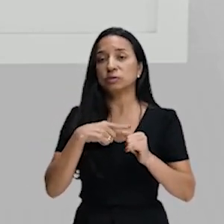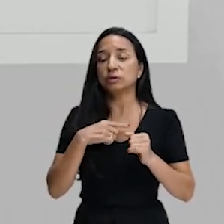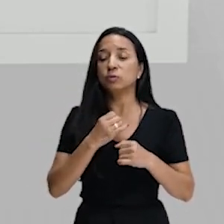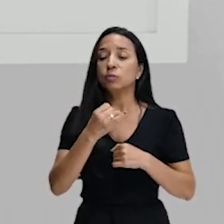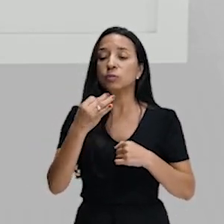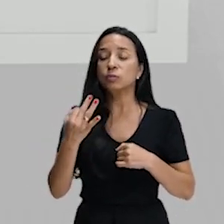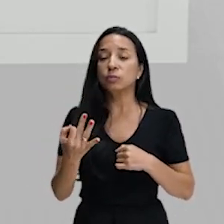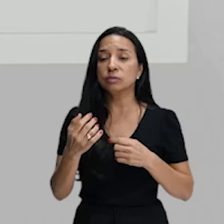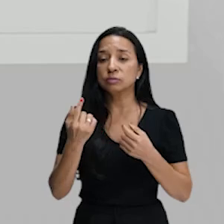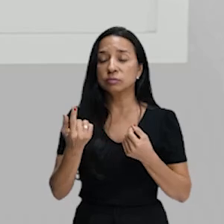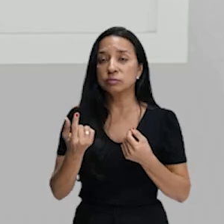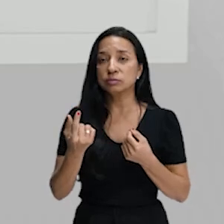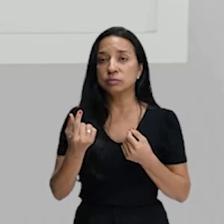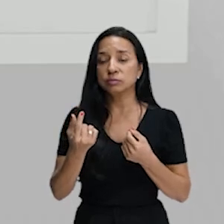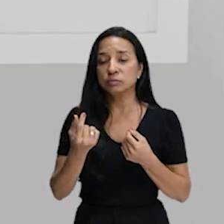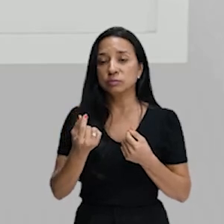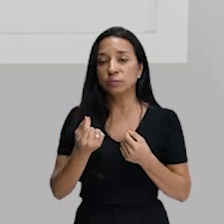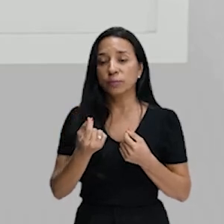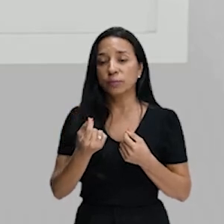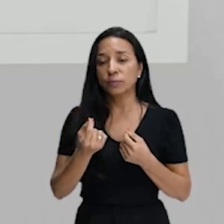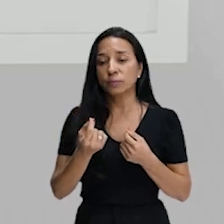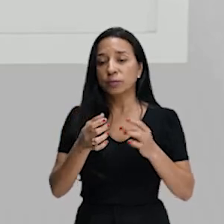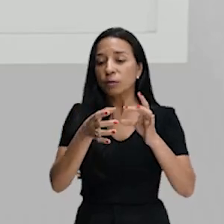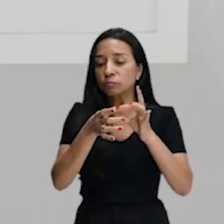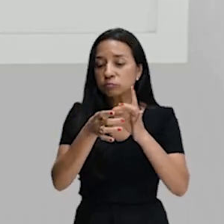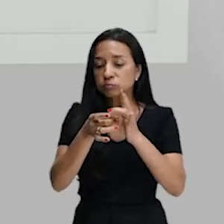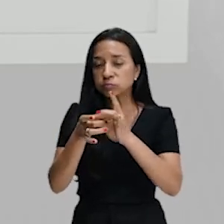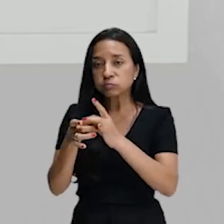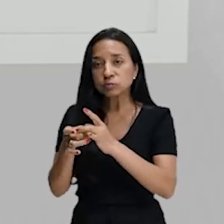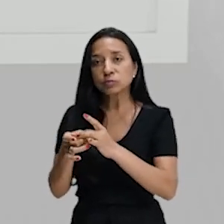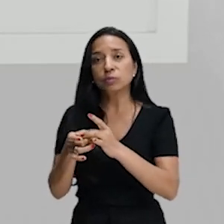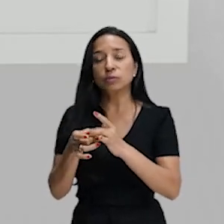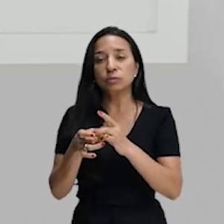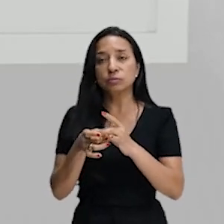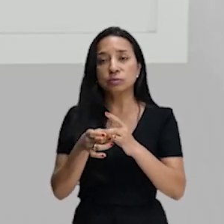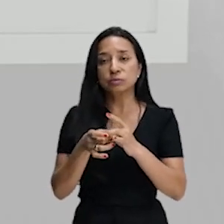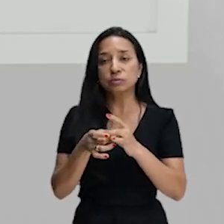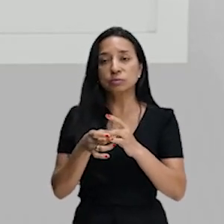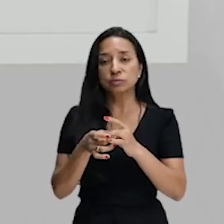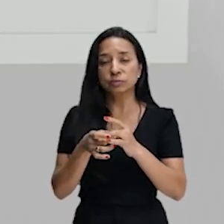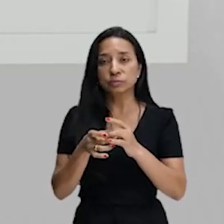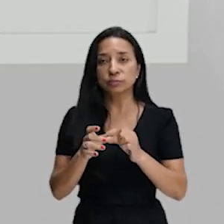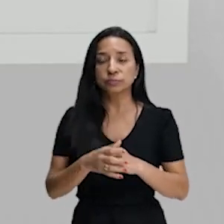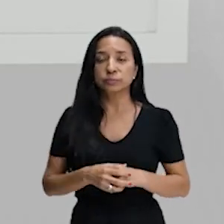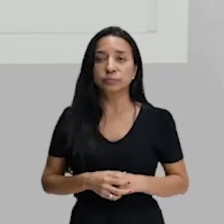quanto à intensidade das correntes, né? A corrente I1,